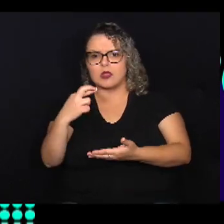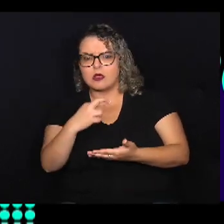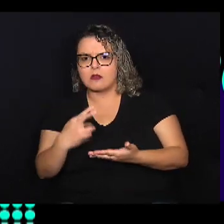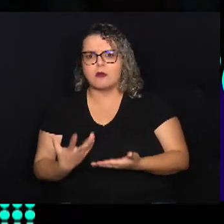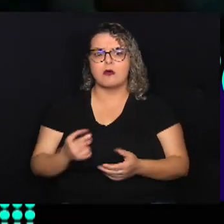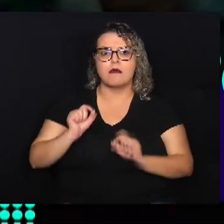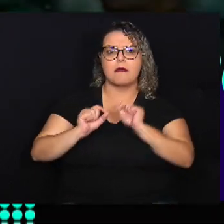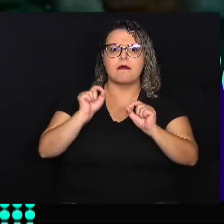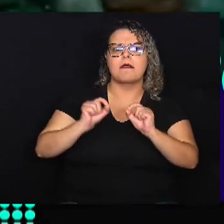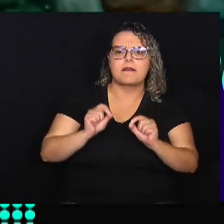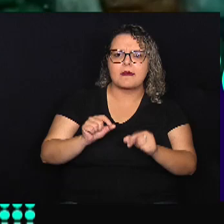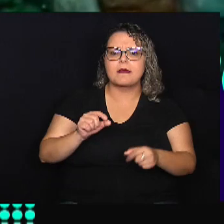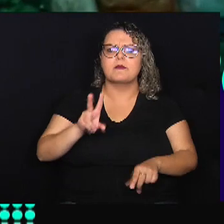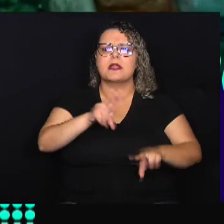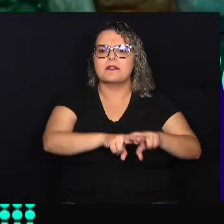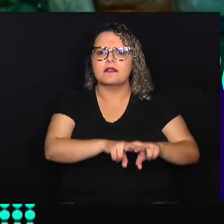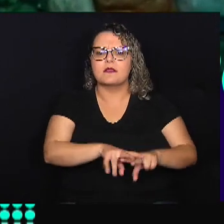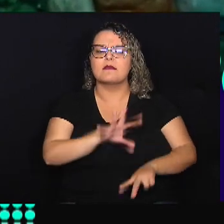sua vingança.